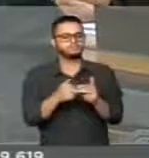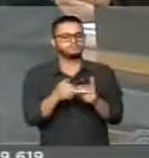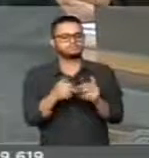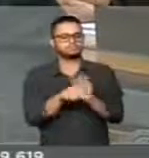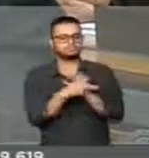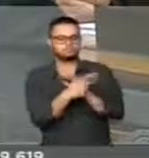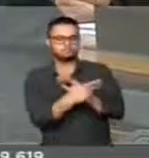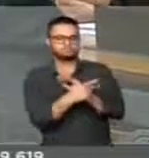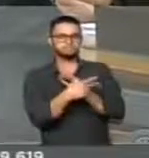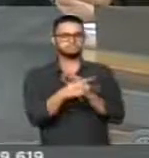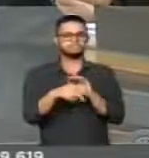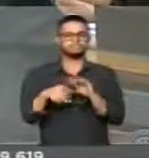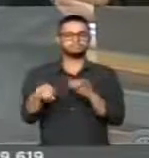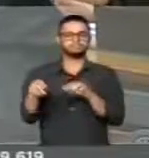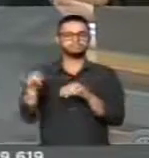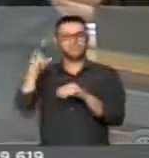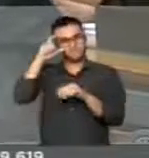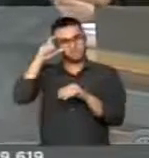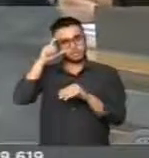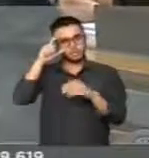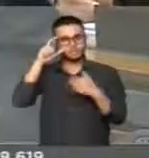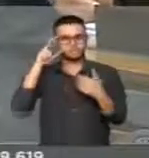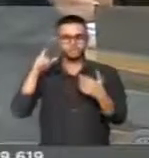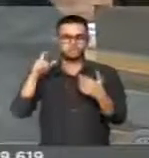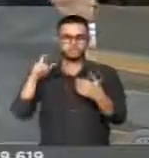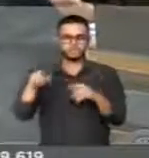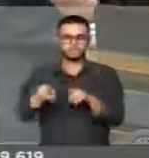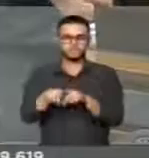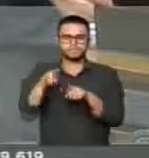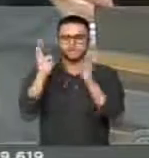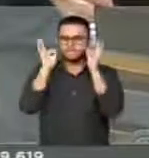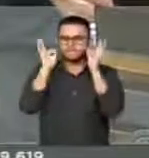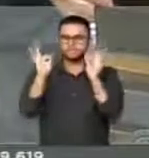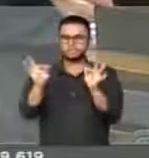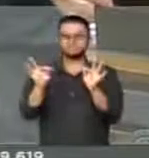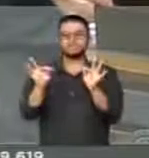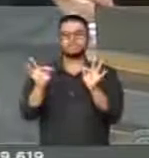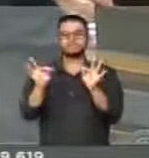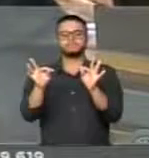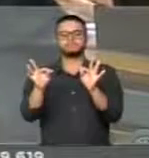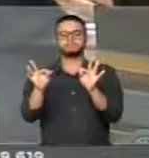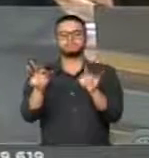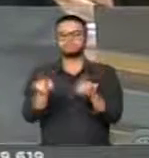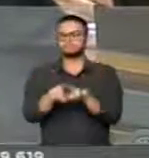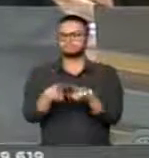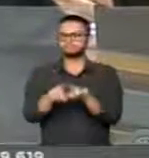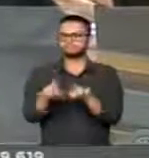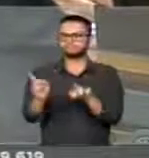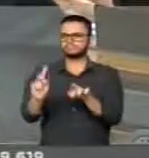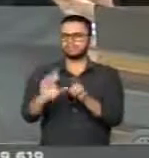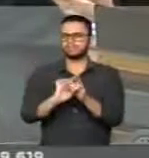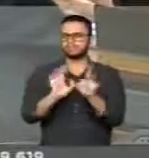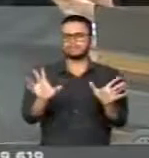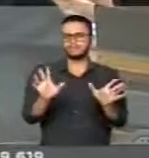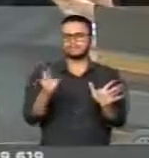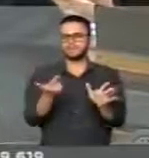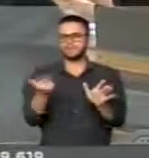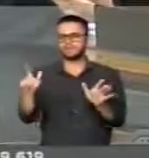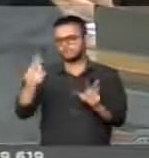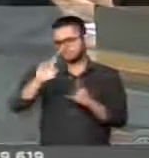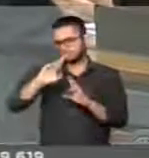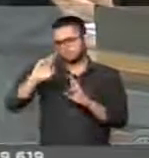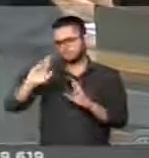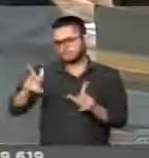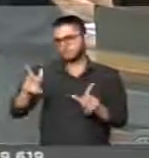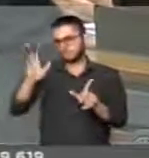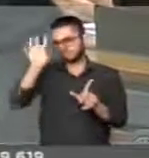imputados ao senhor Eduardo Cunha, às testemunhas, e não permitem, de fato, outra conclusão